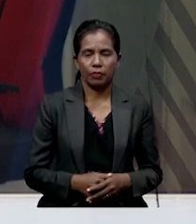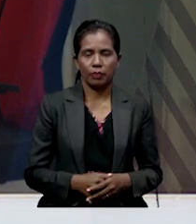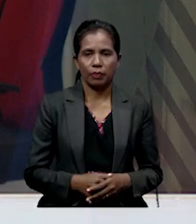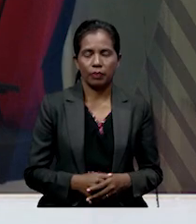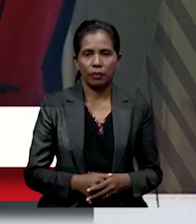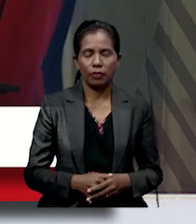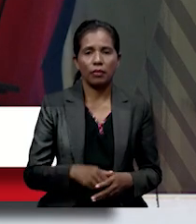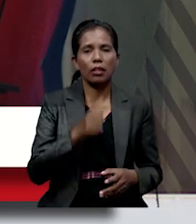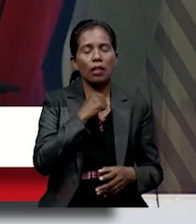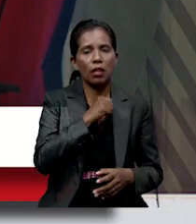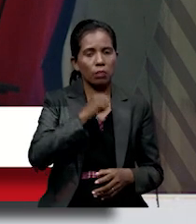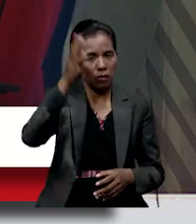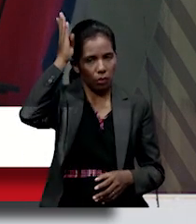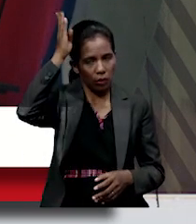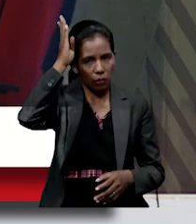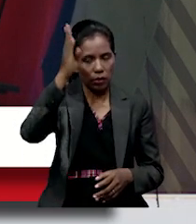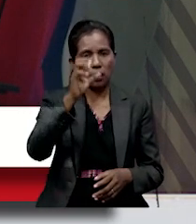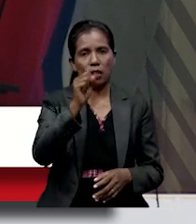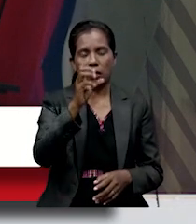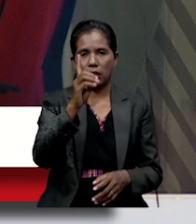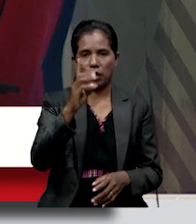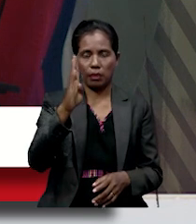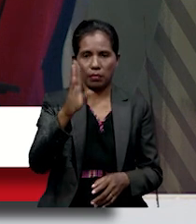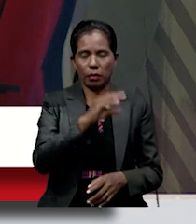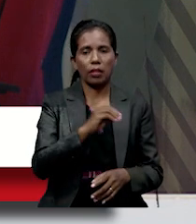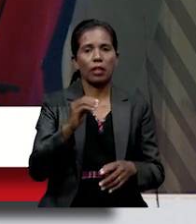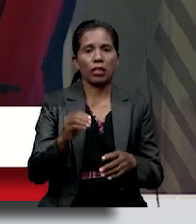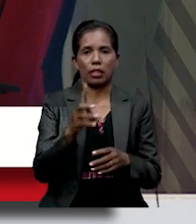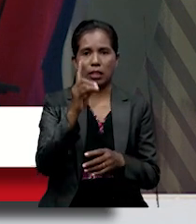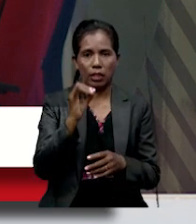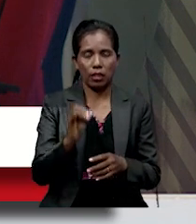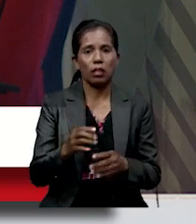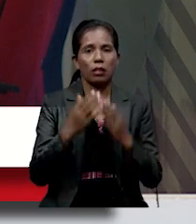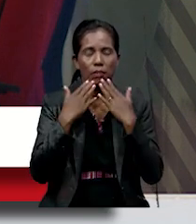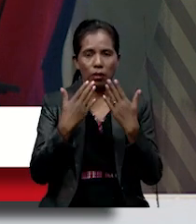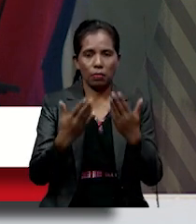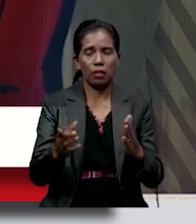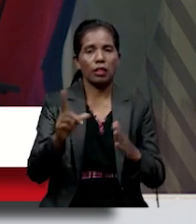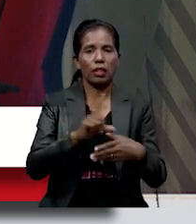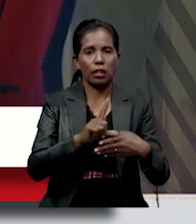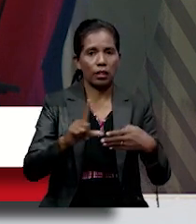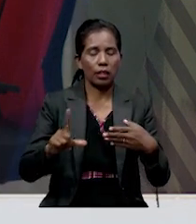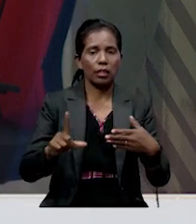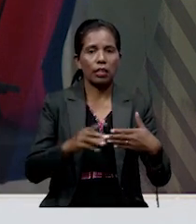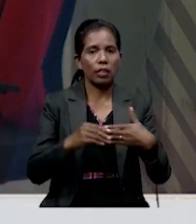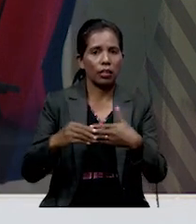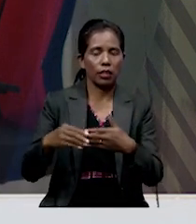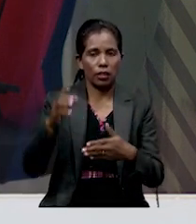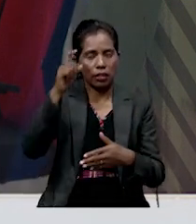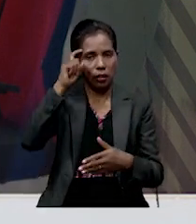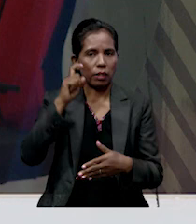Cardeal Virgilio Carmo da Silva SDB, Arcebispo Metropolita Dili, agradece ba líder nacional Kairala Sanana